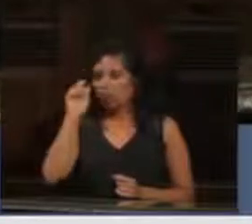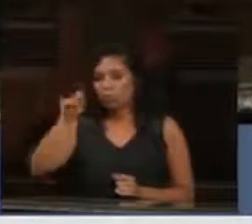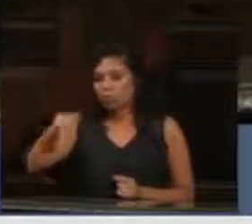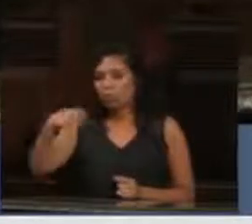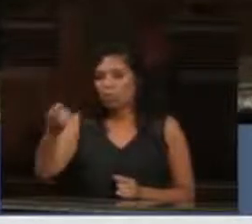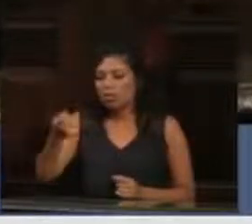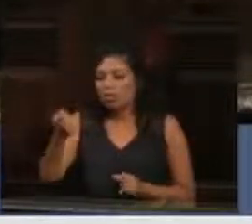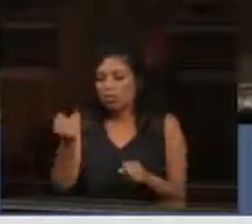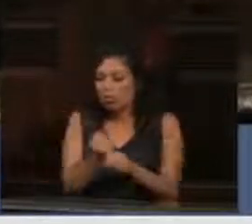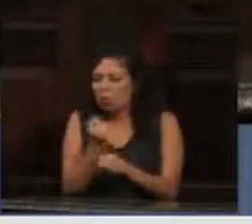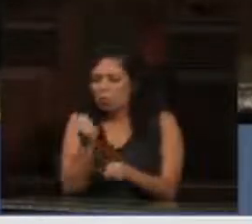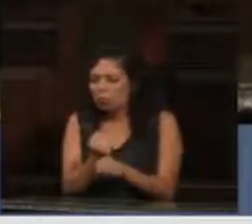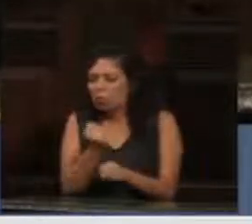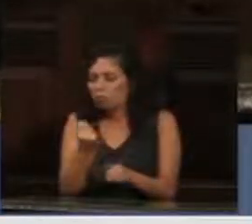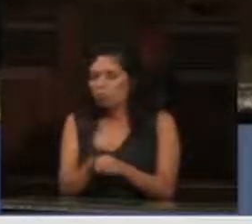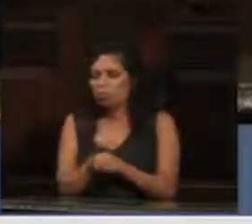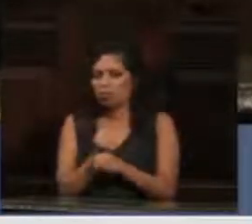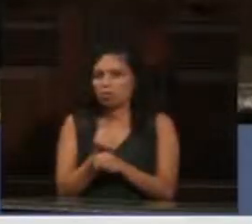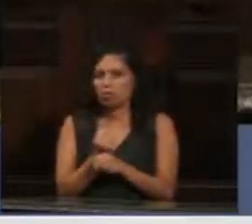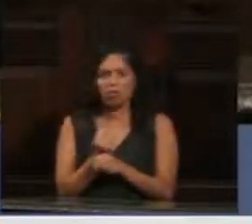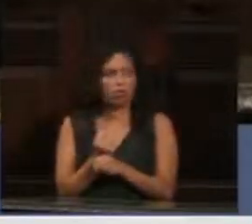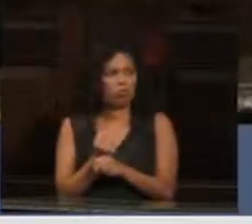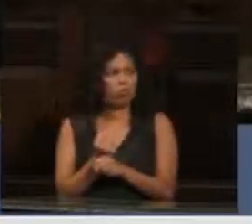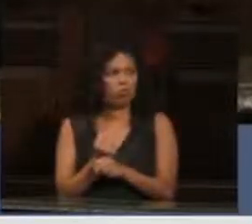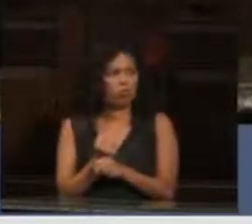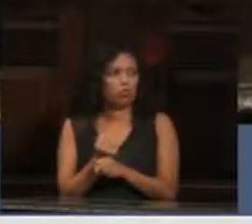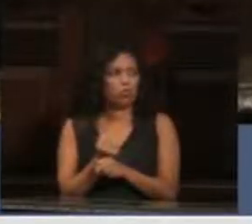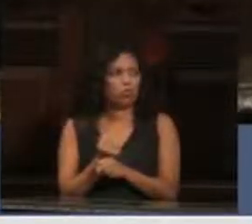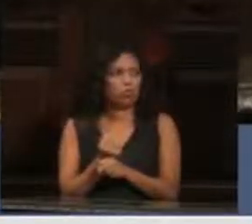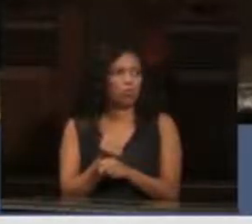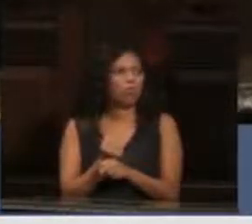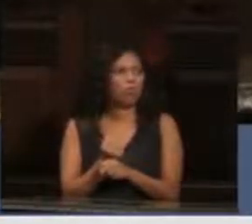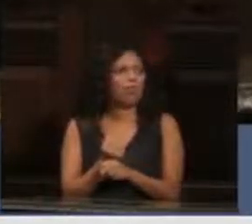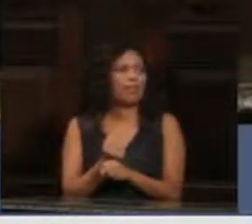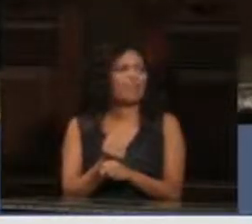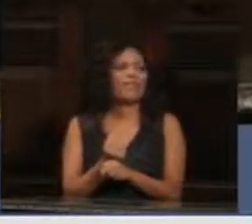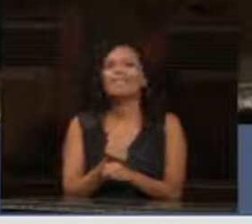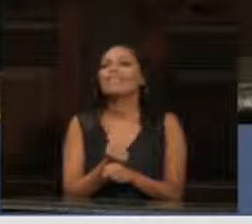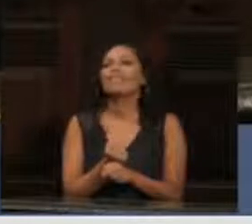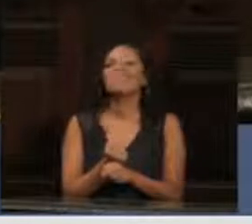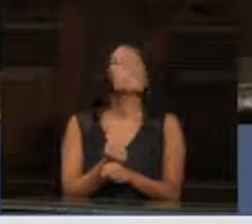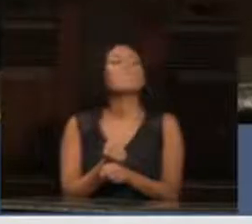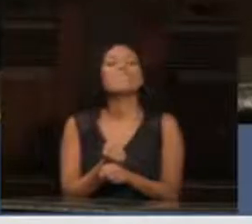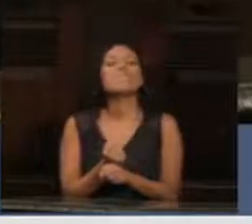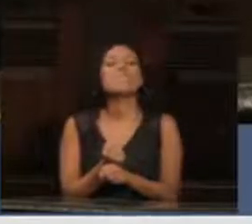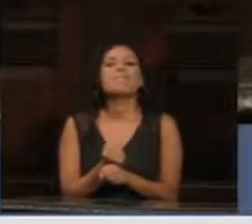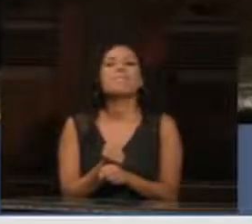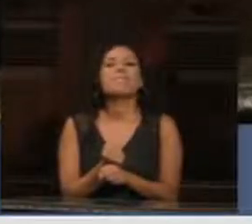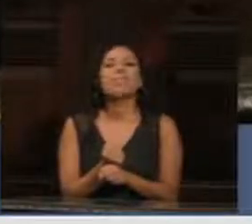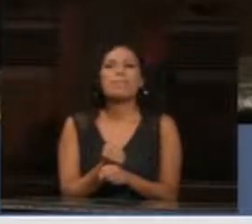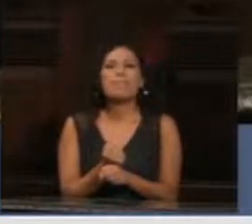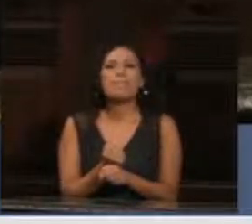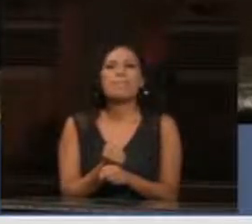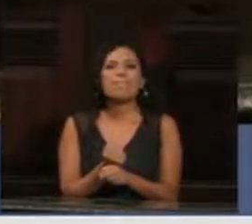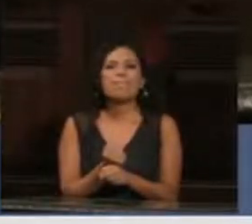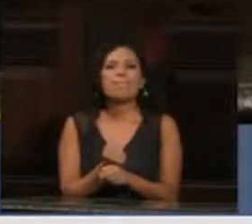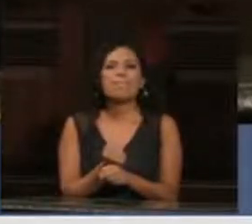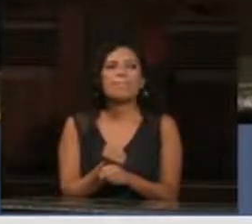Além dos 38 engenheiros, Vossa Excelência me permite aqui consultar